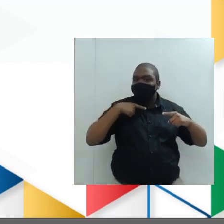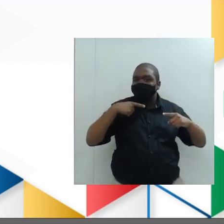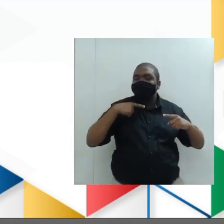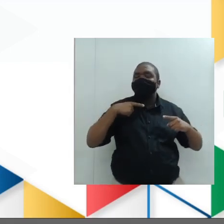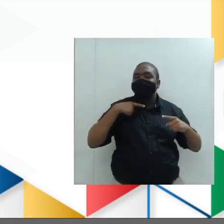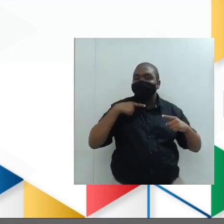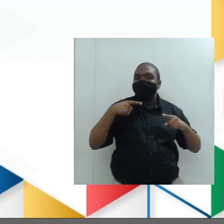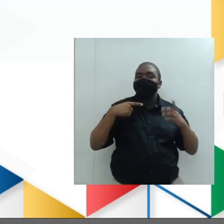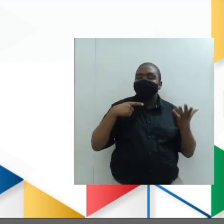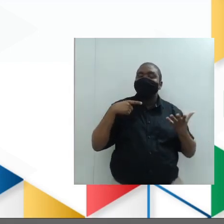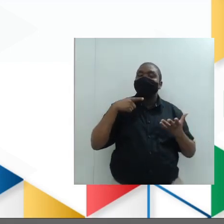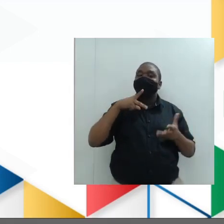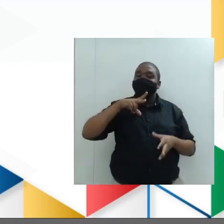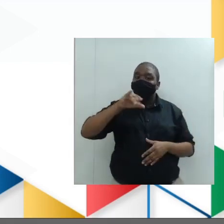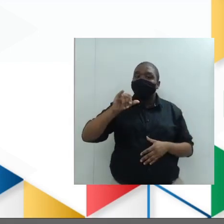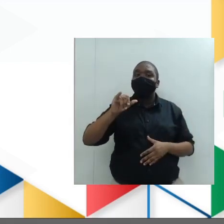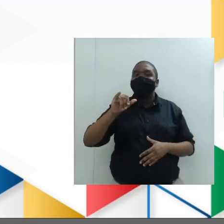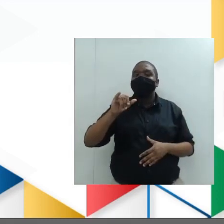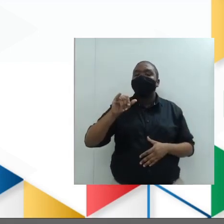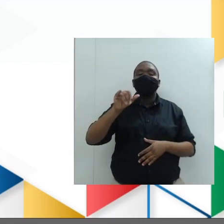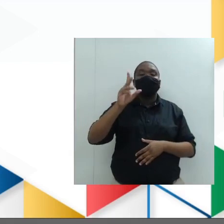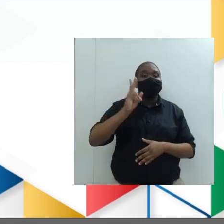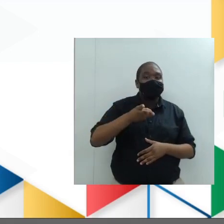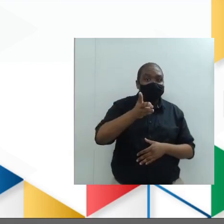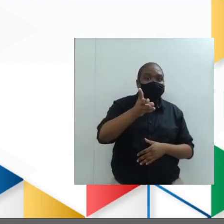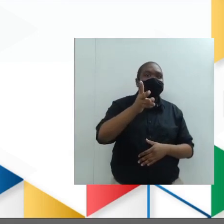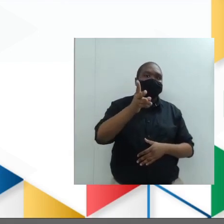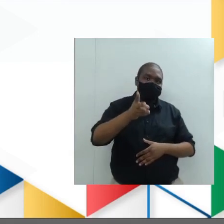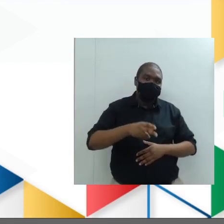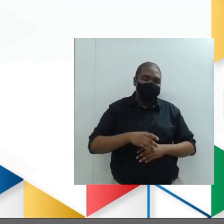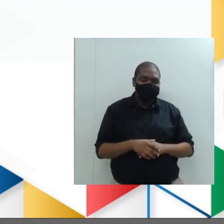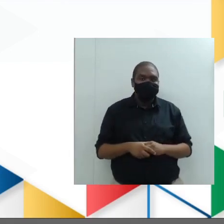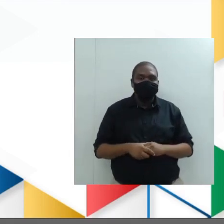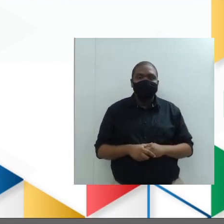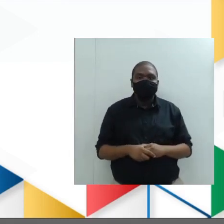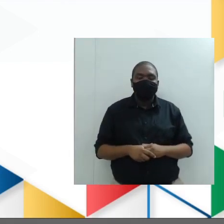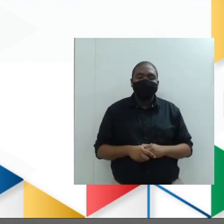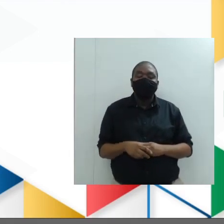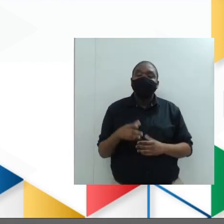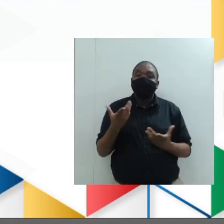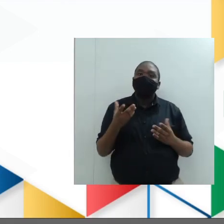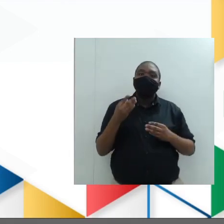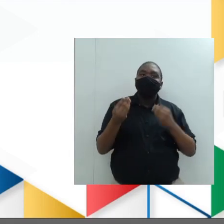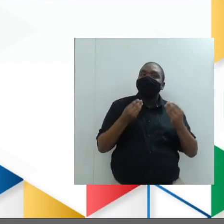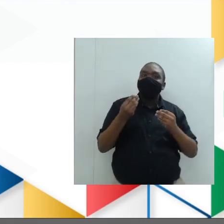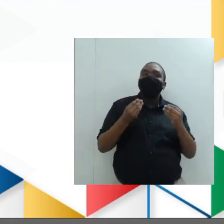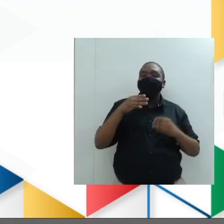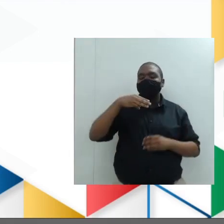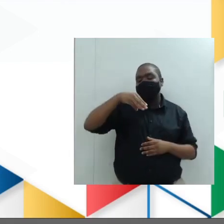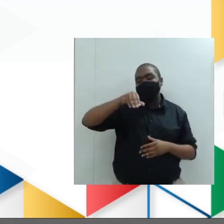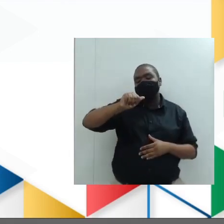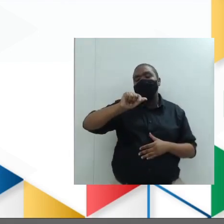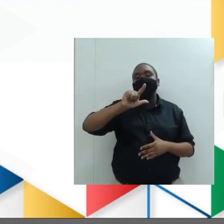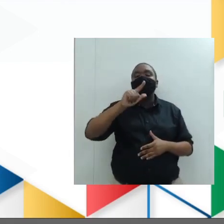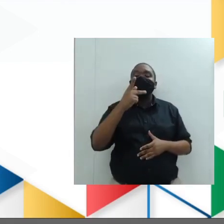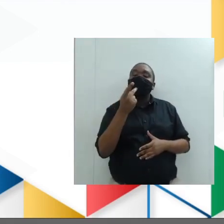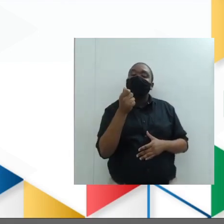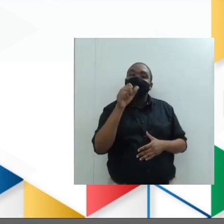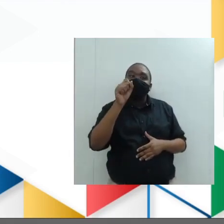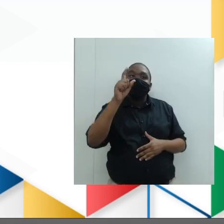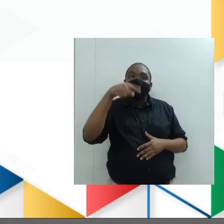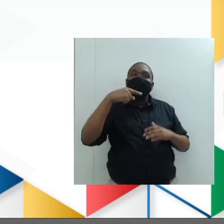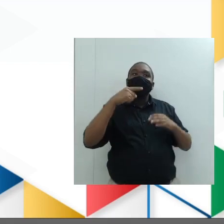de um ramo, ela vai ser ali sempre constante. E as malhas? Vão ser os caminhos que vão